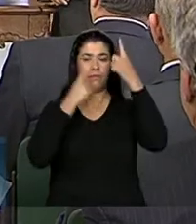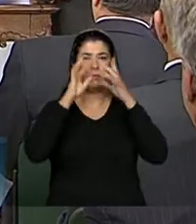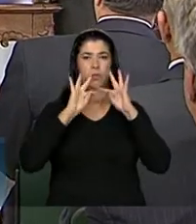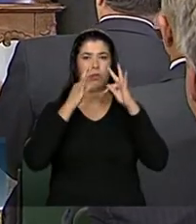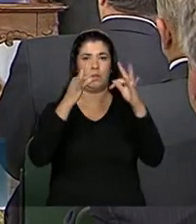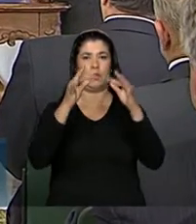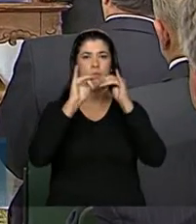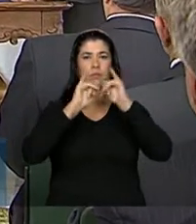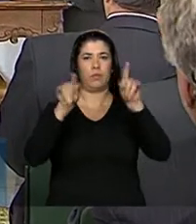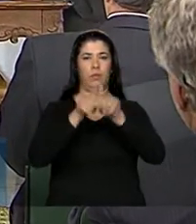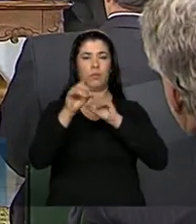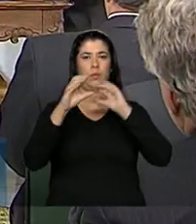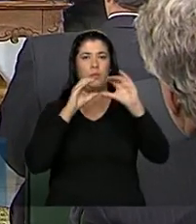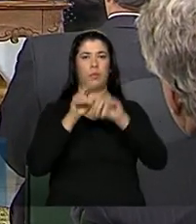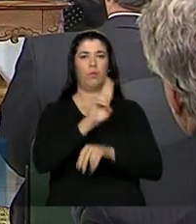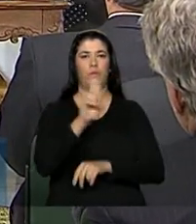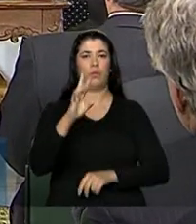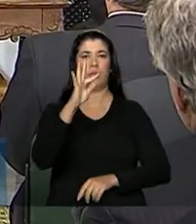da comunicação TIC,